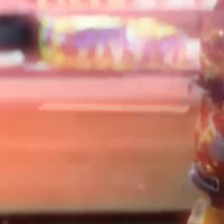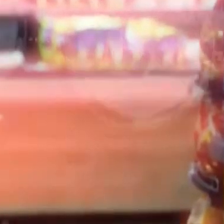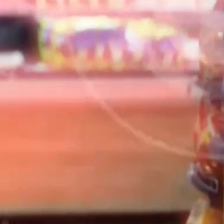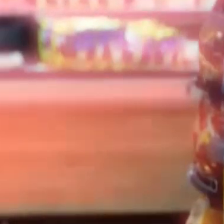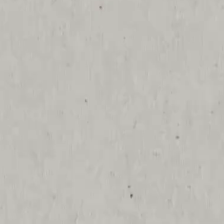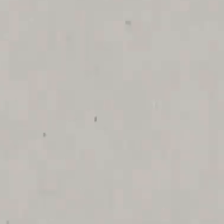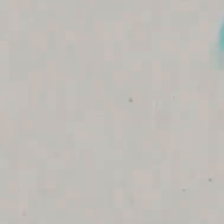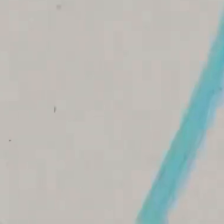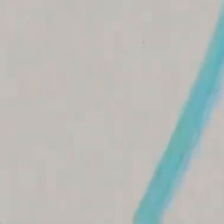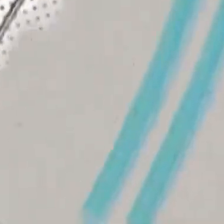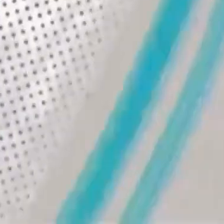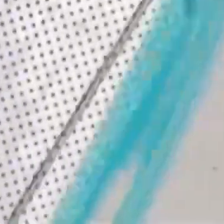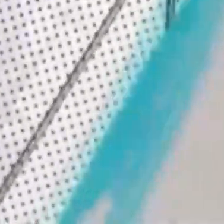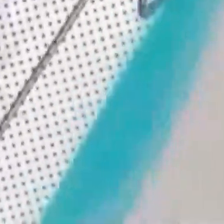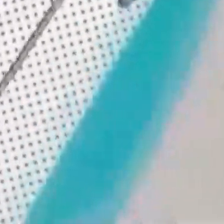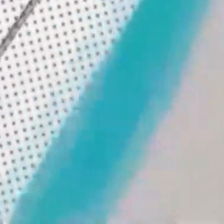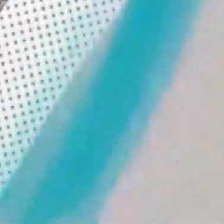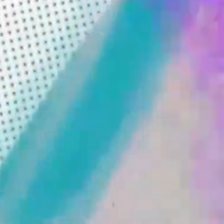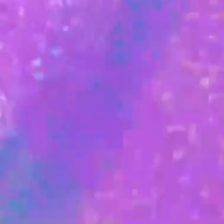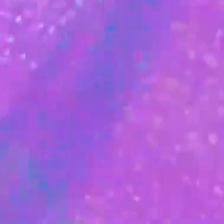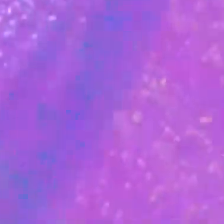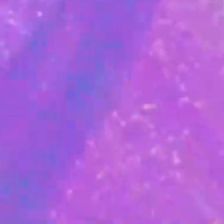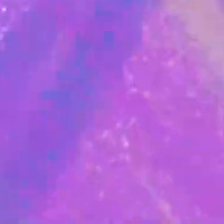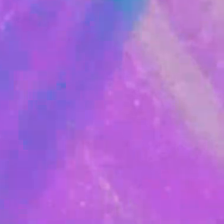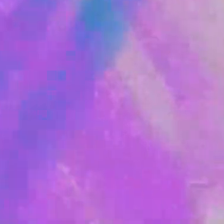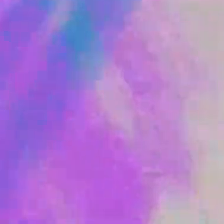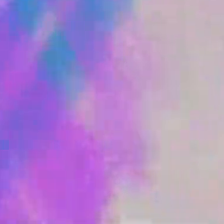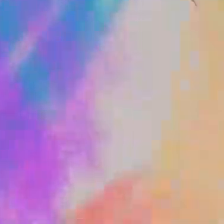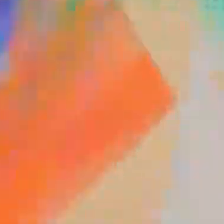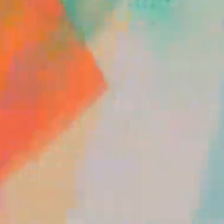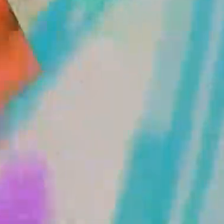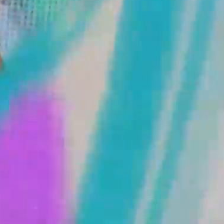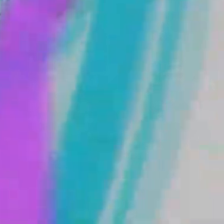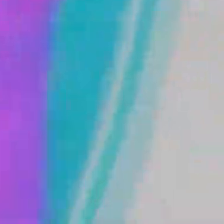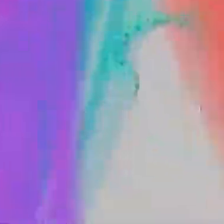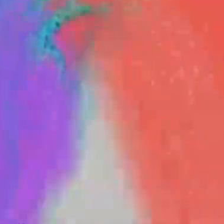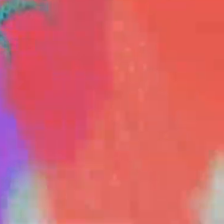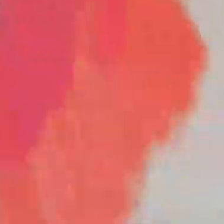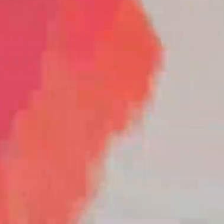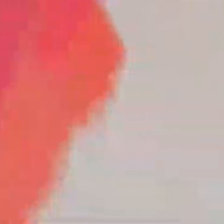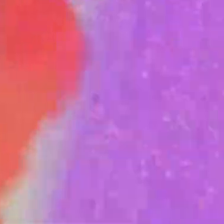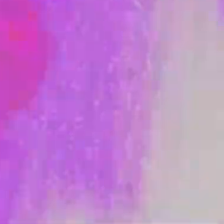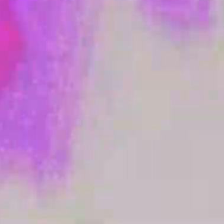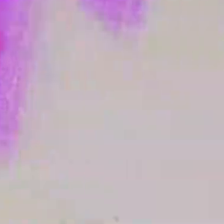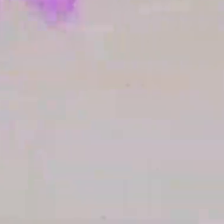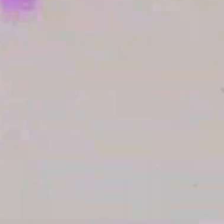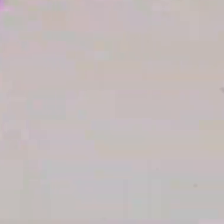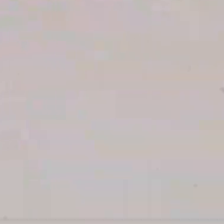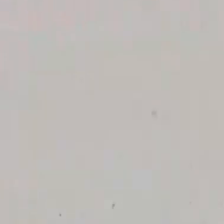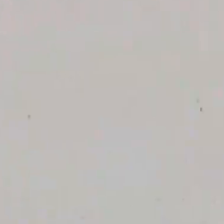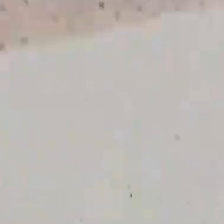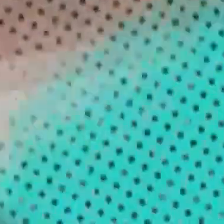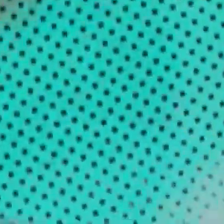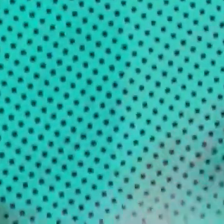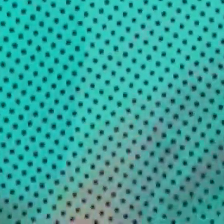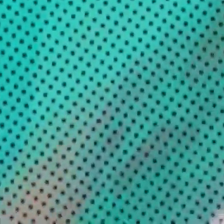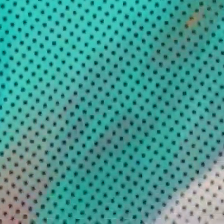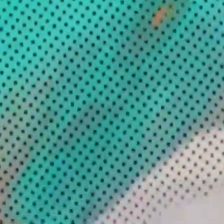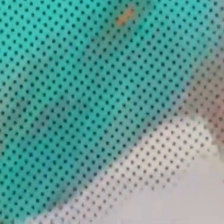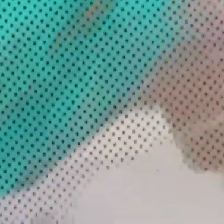eu quero. Muitas vezes, se eu quero, será que é o momento de comprar? Se eu preciso, é um medicamento, eu vou ter que